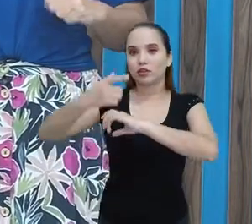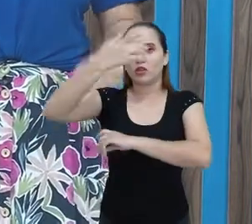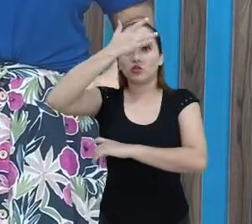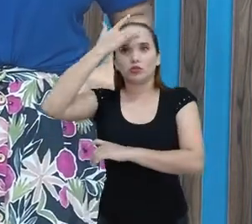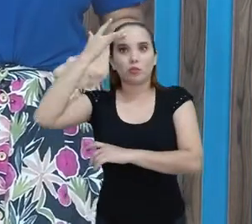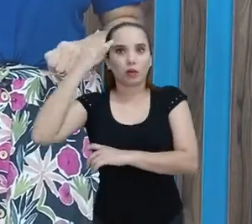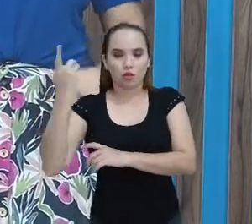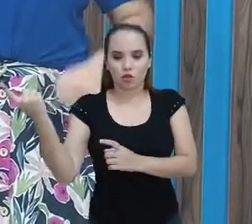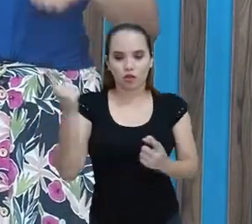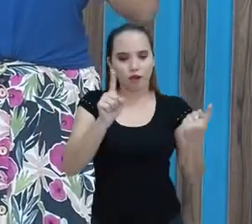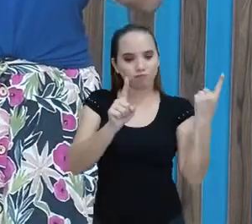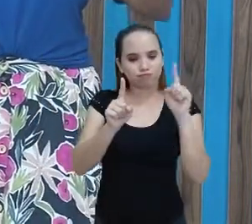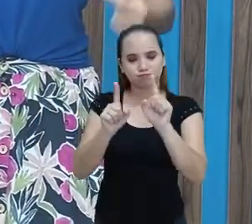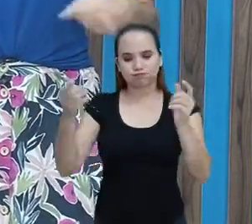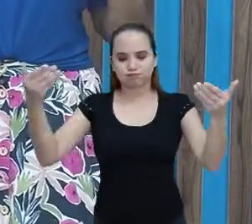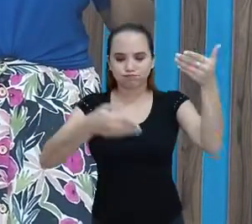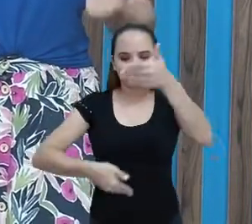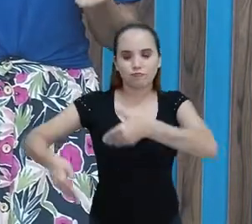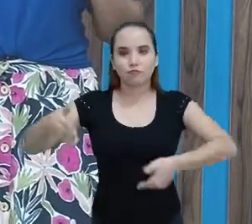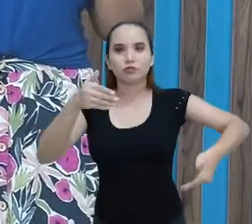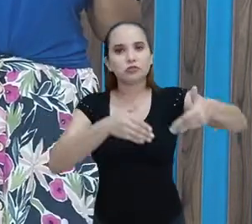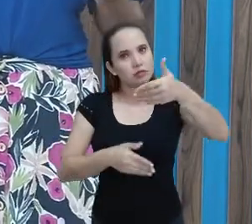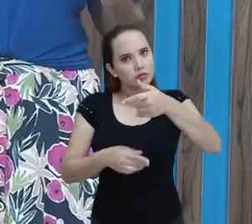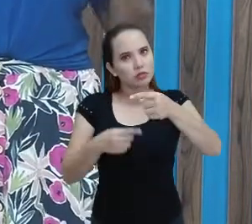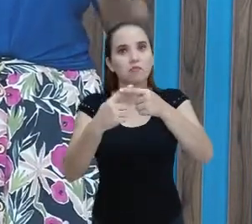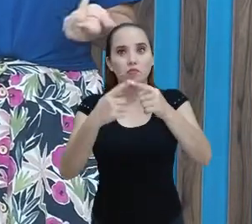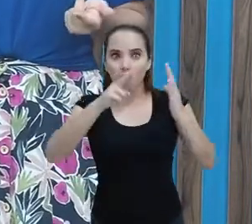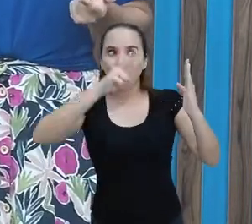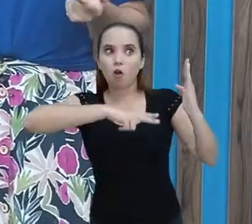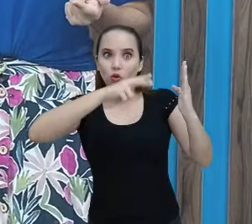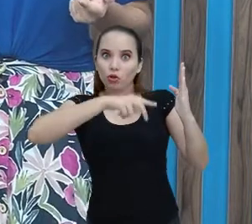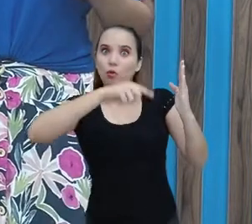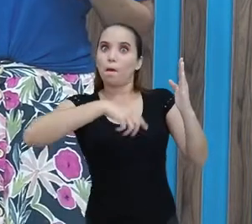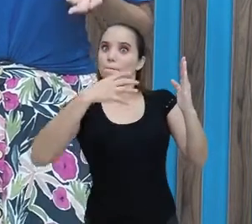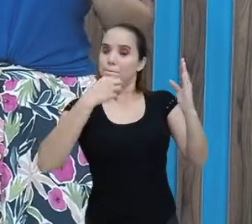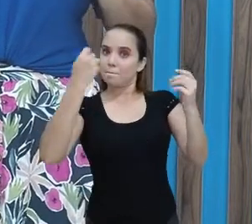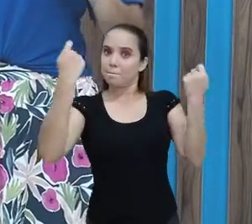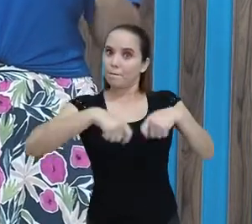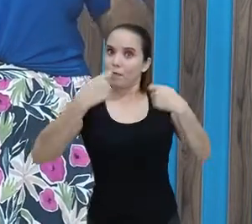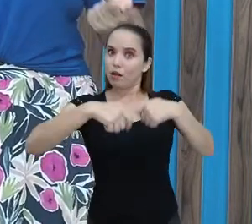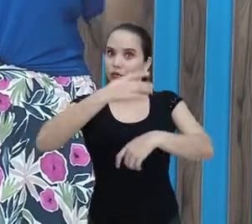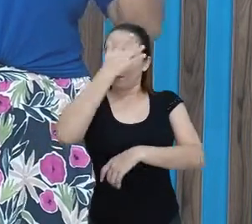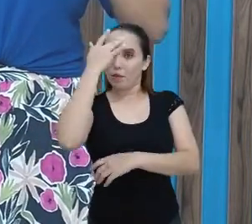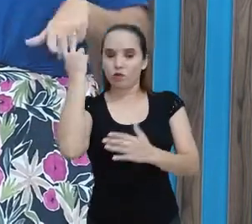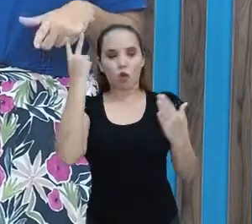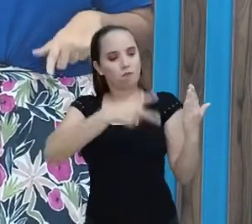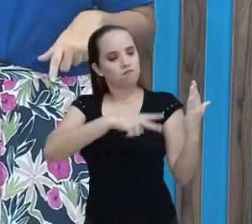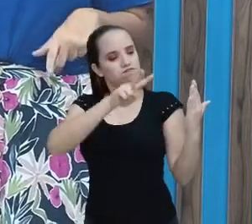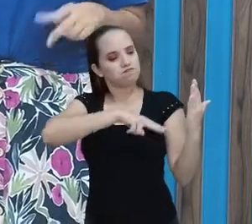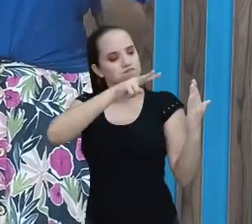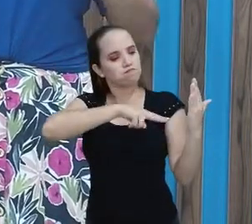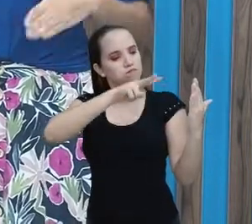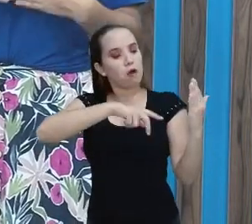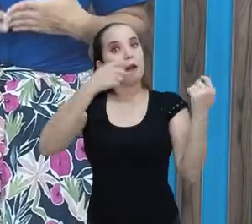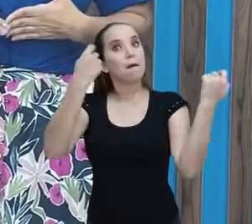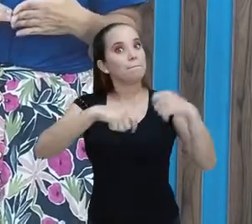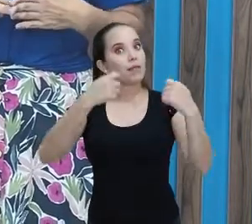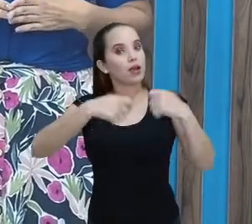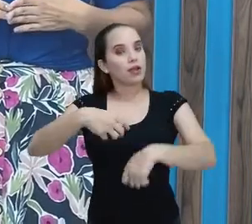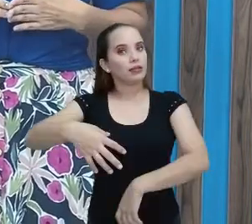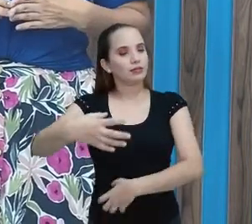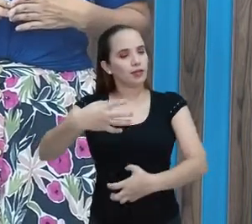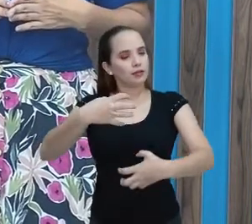intere como são esses personagens, quem são. Parece que a descrição ela está